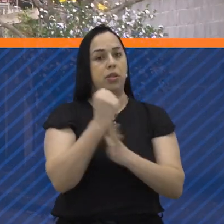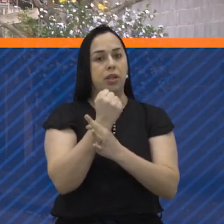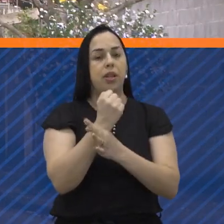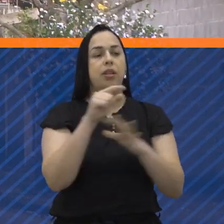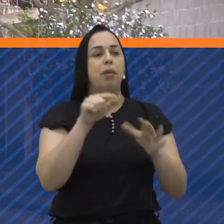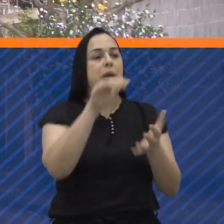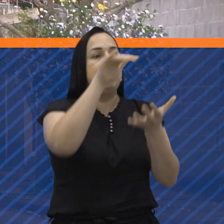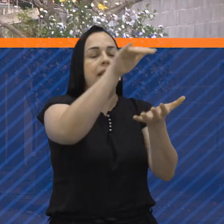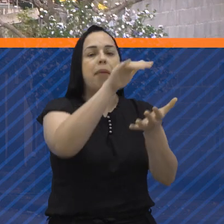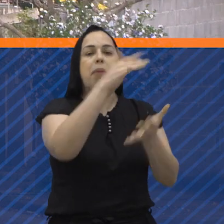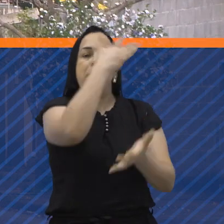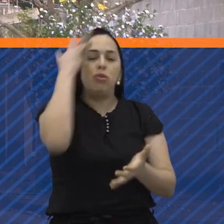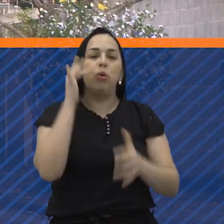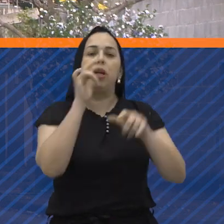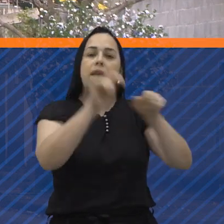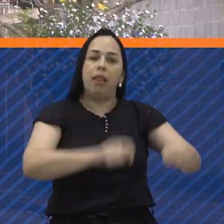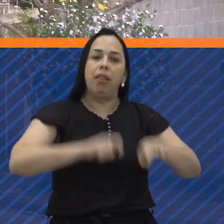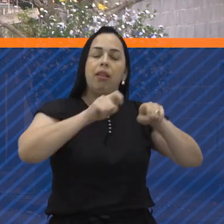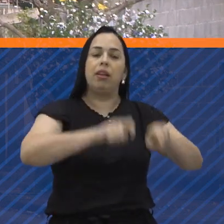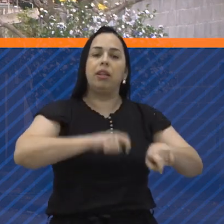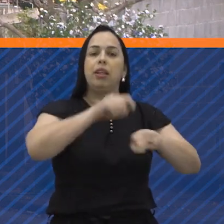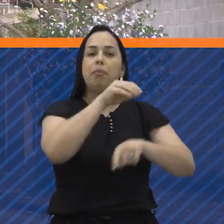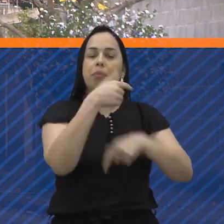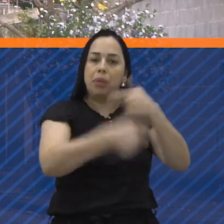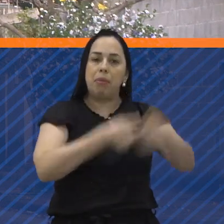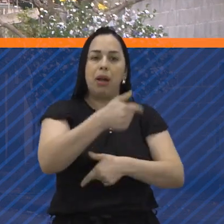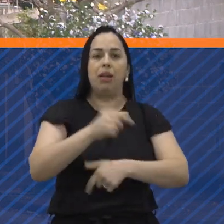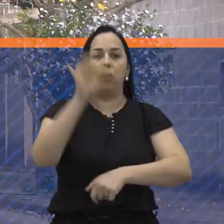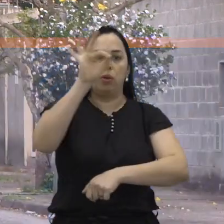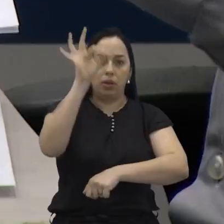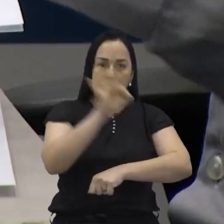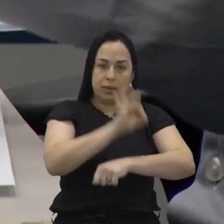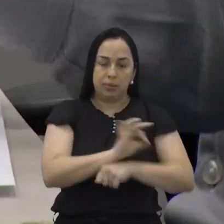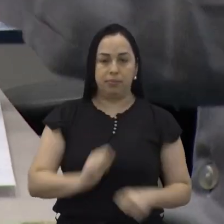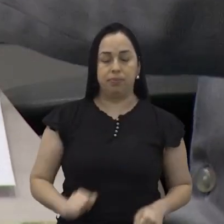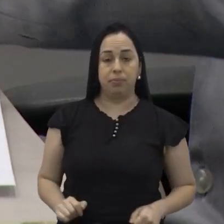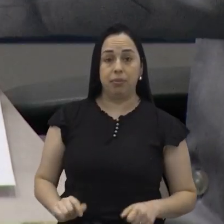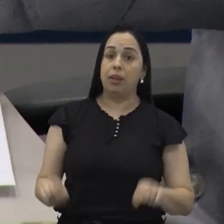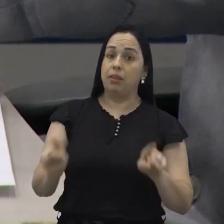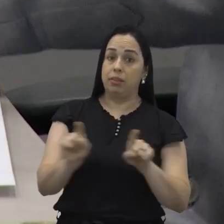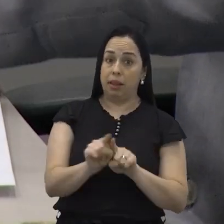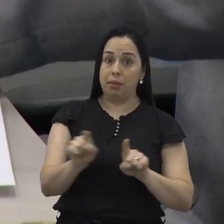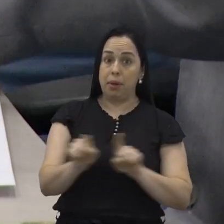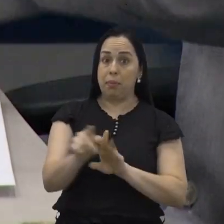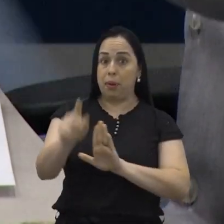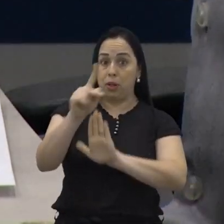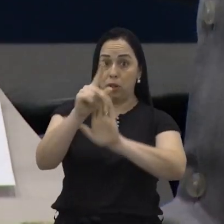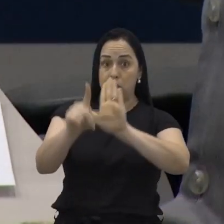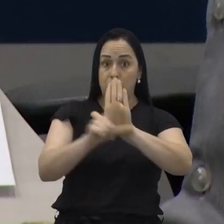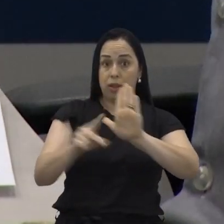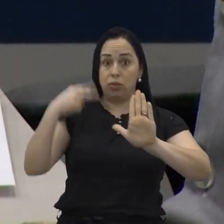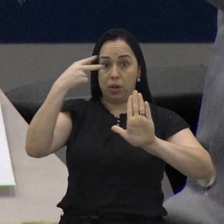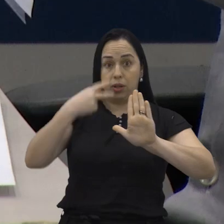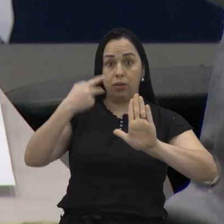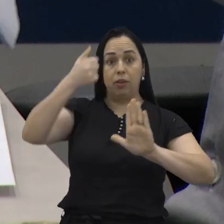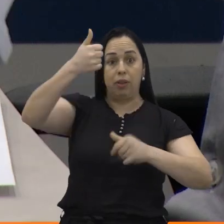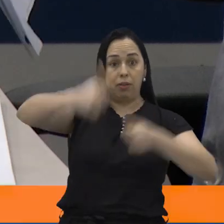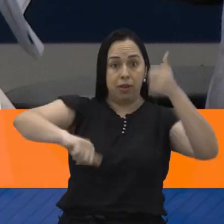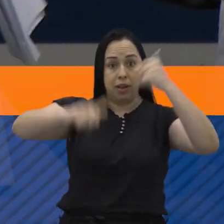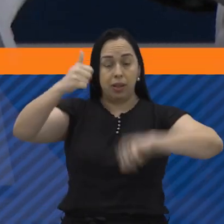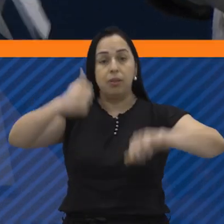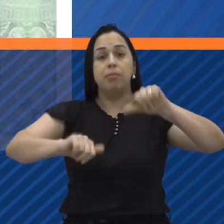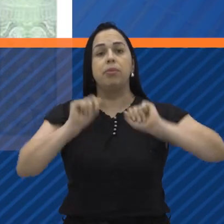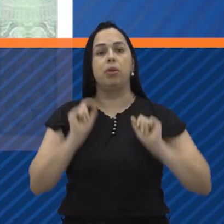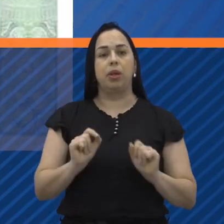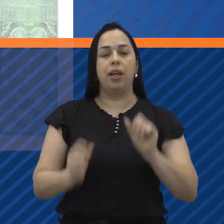urbanas e a doação para produtores que trabalham com apicultura. Também segue para a apreciação dos parlamentares o projeto